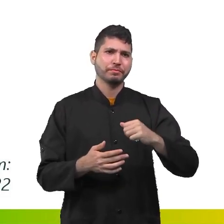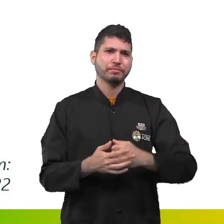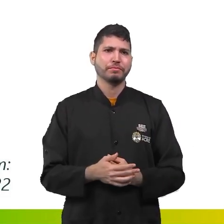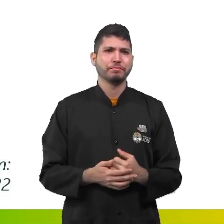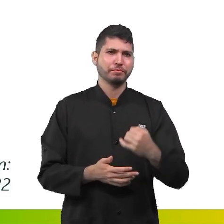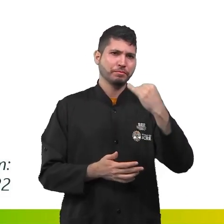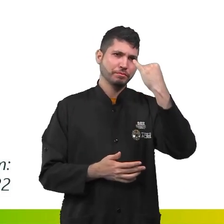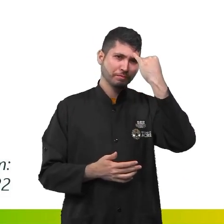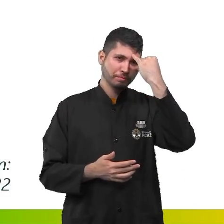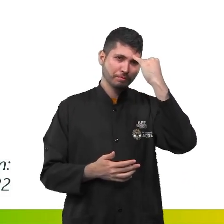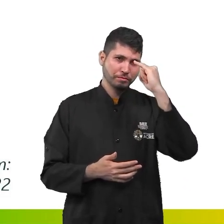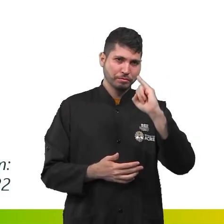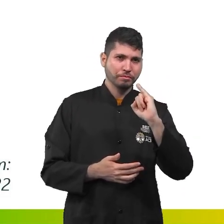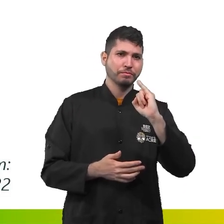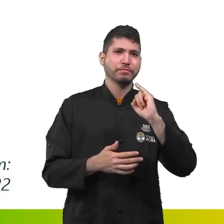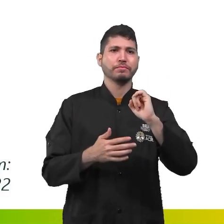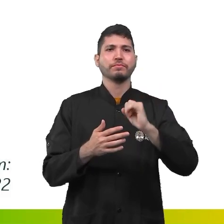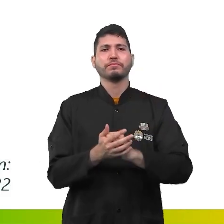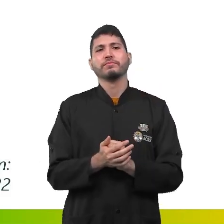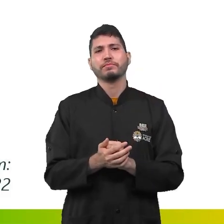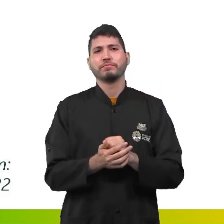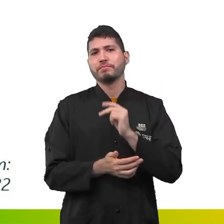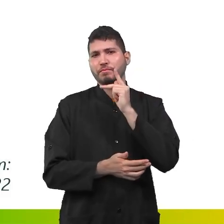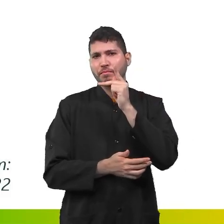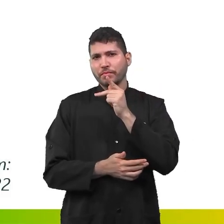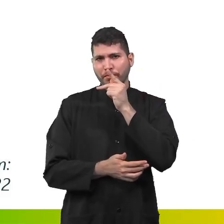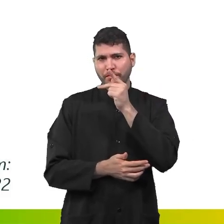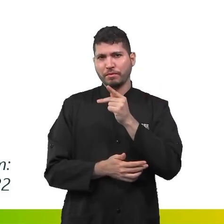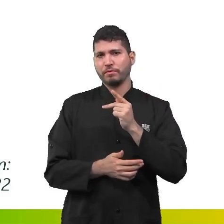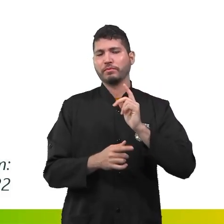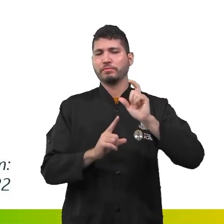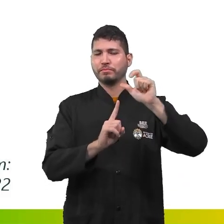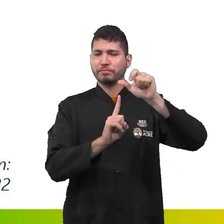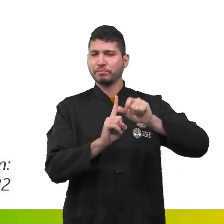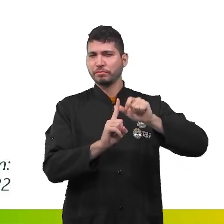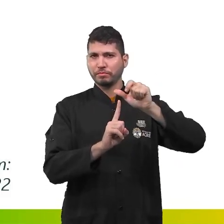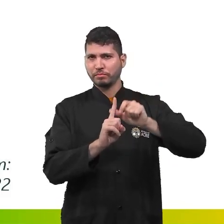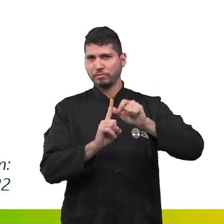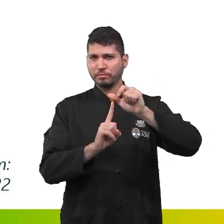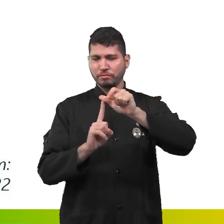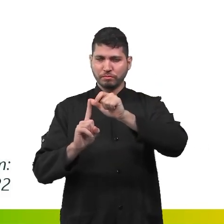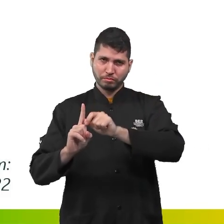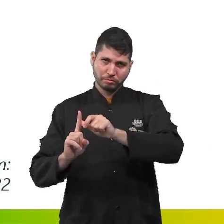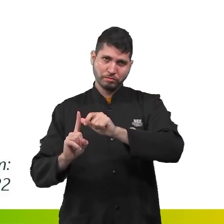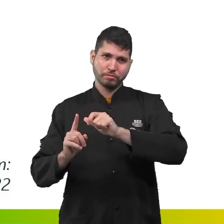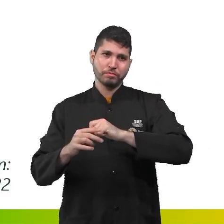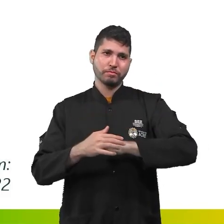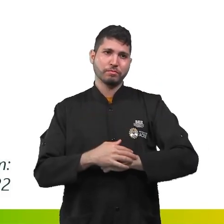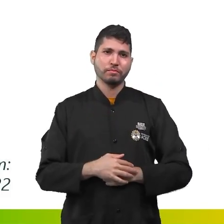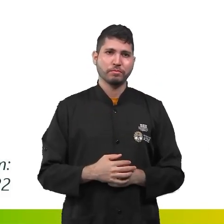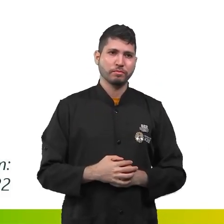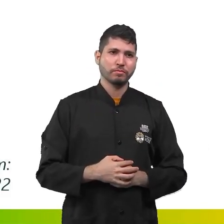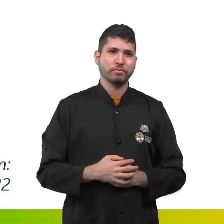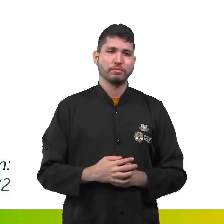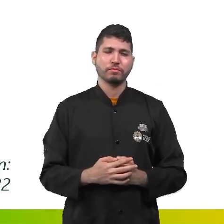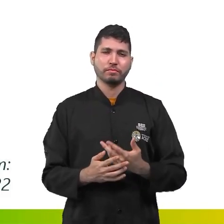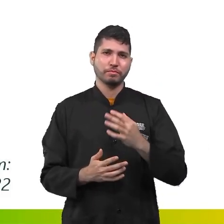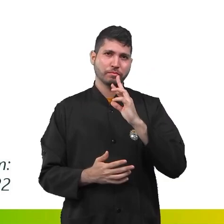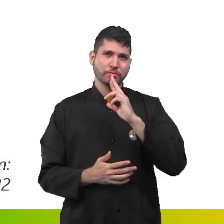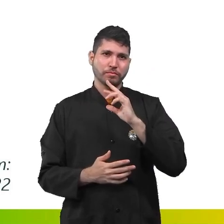posicionamento relaxado dos personagens. Também, isso não causa efeito de humor. Então, realmente, a nossa resposta aqui correta é a letra